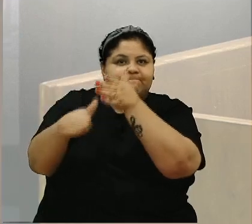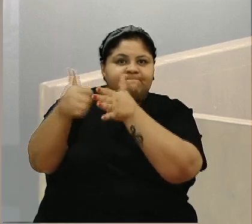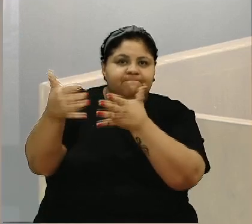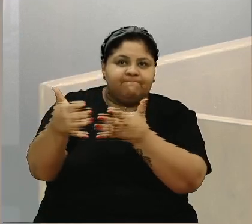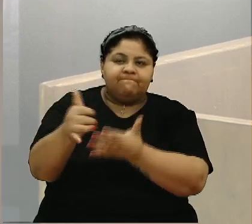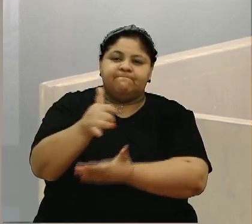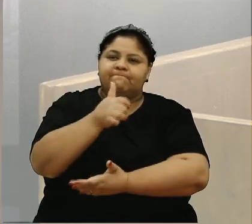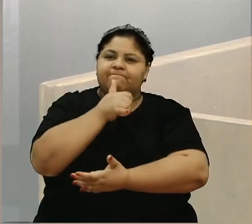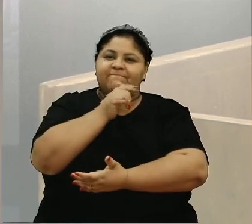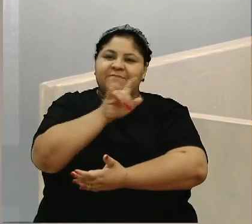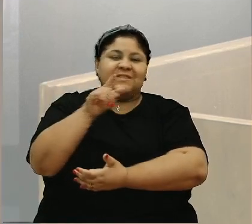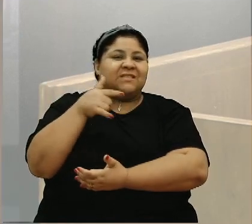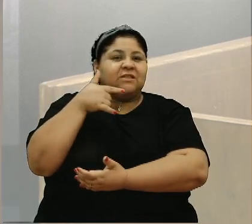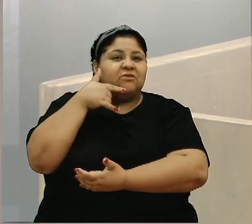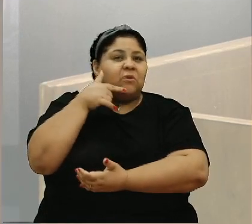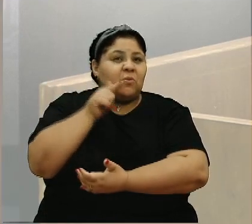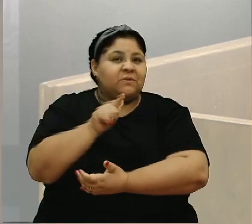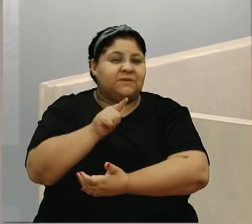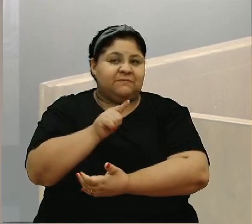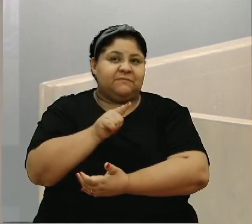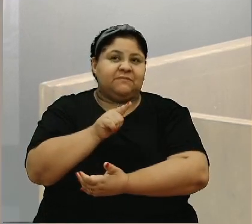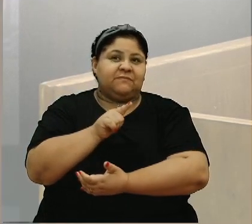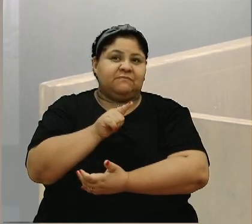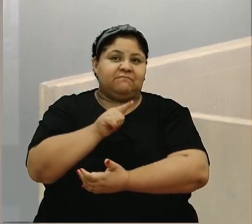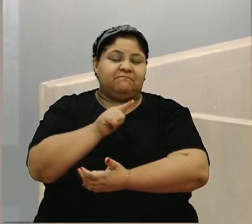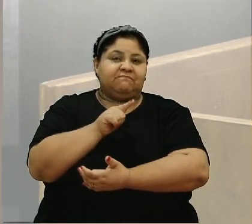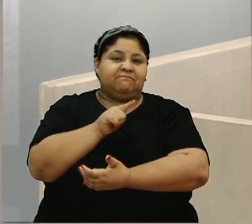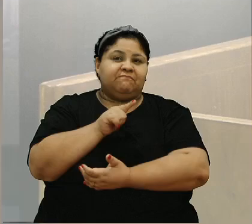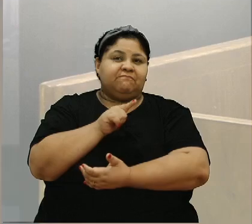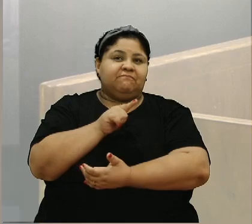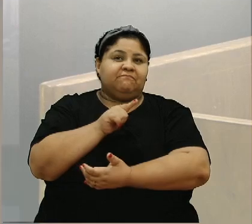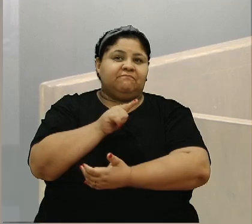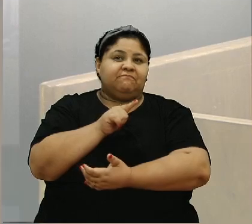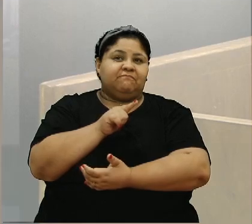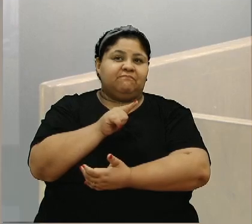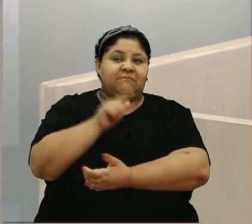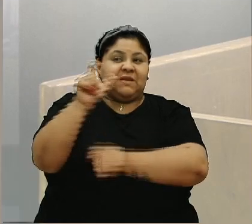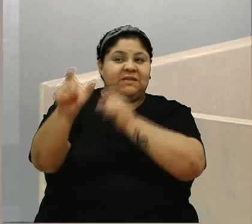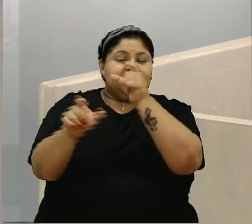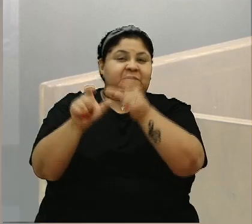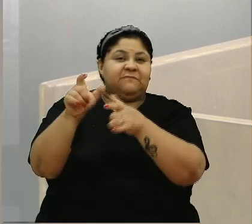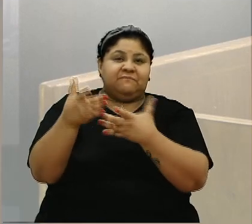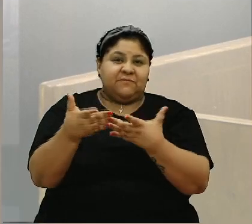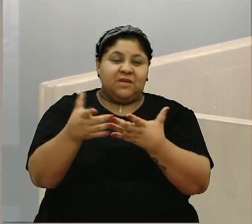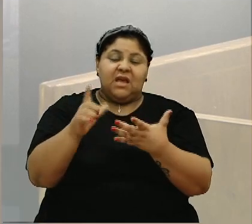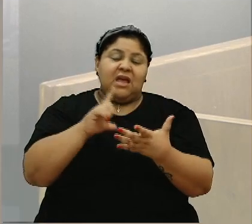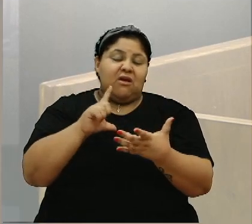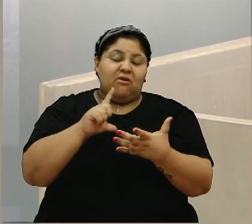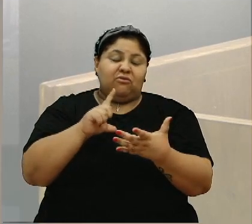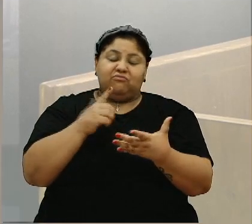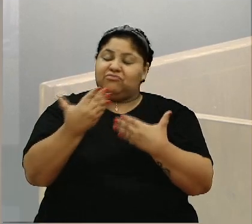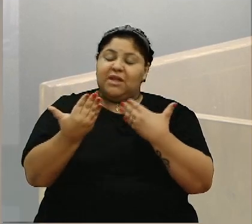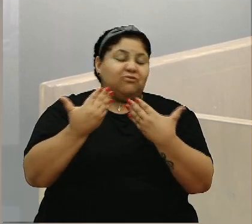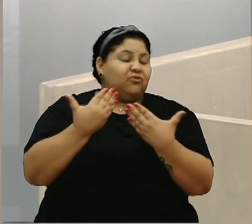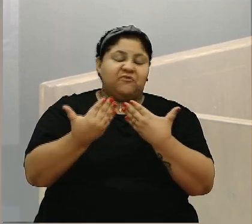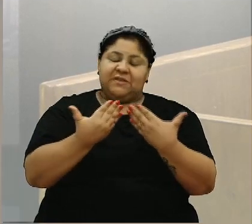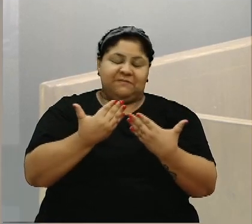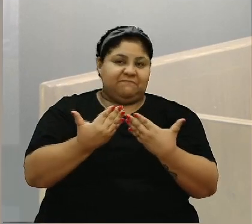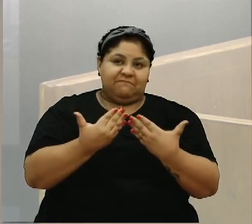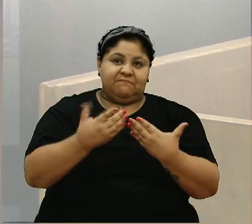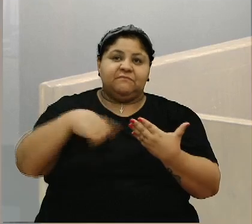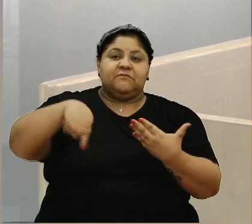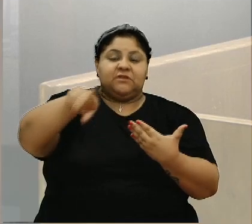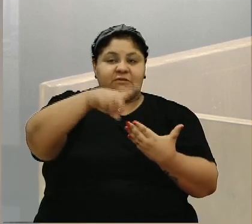infelizmente, a gente não consegue alcançar essas pessoas. Então, eu não tenho dúvidas, né, de que a